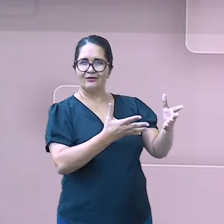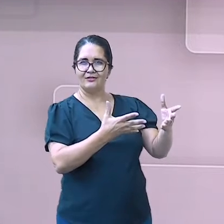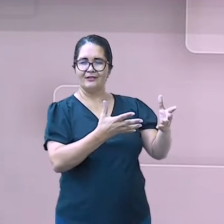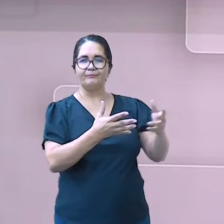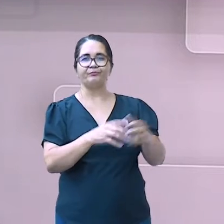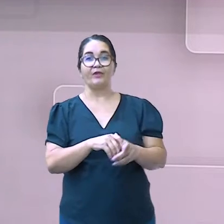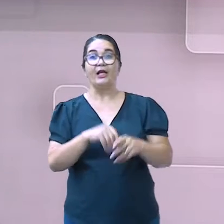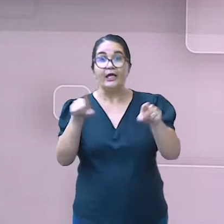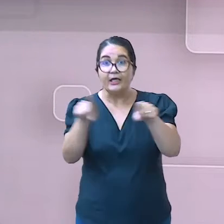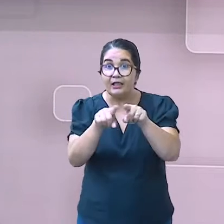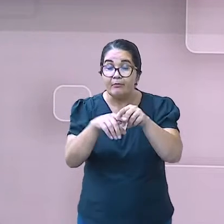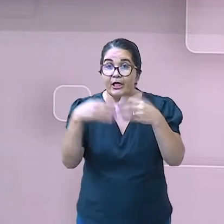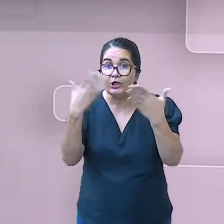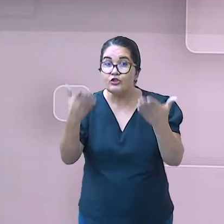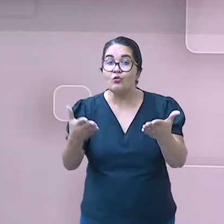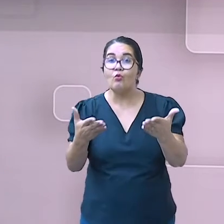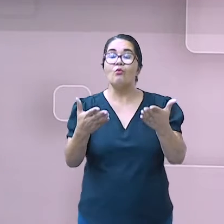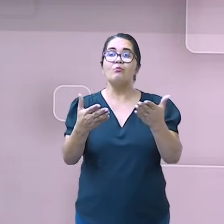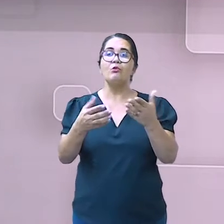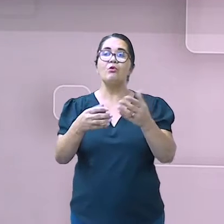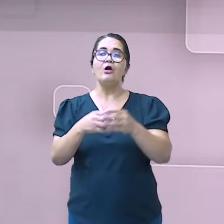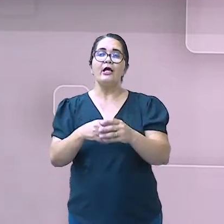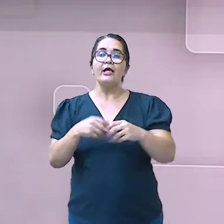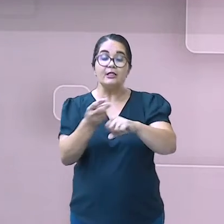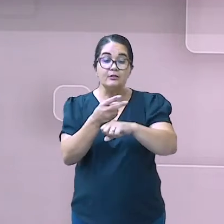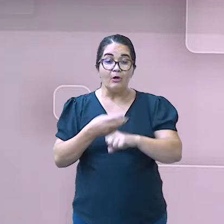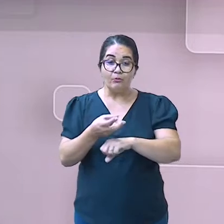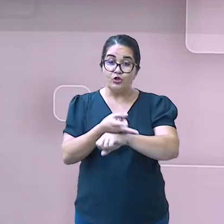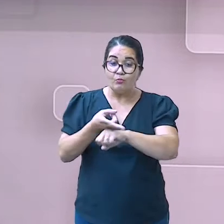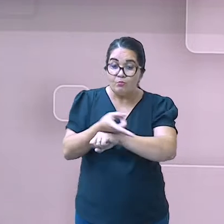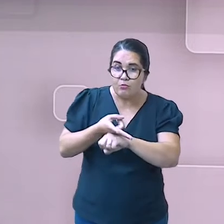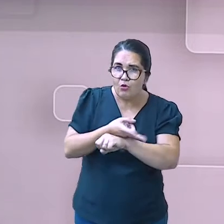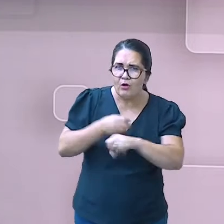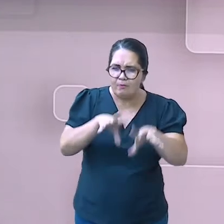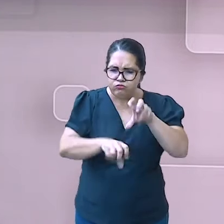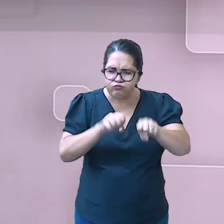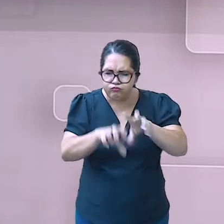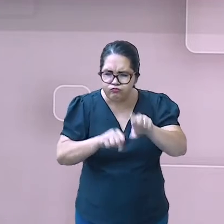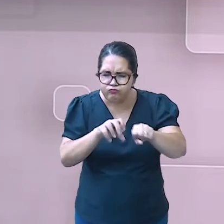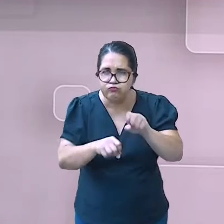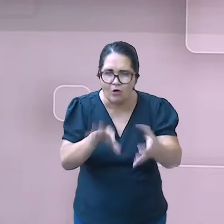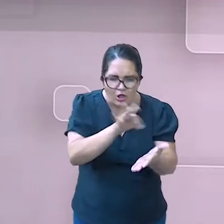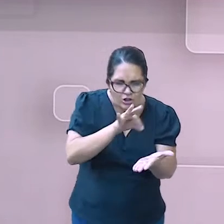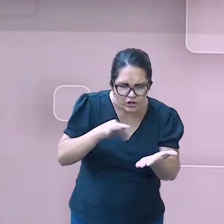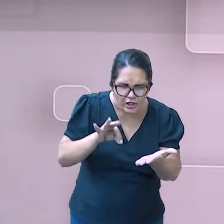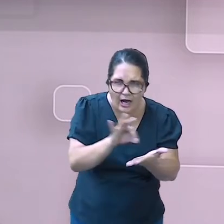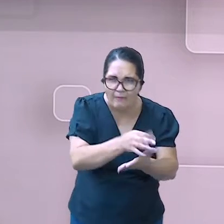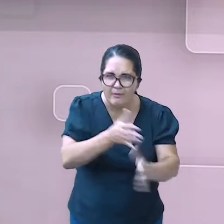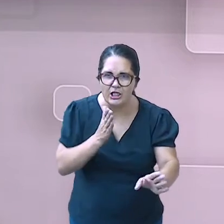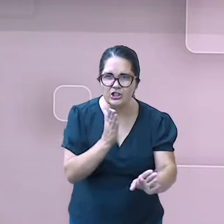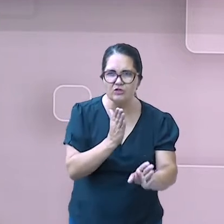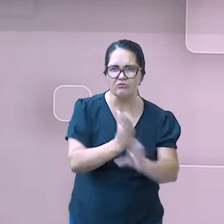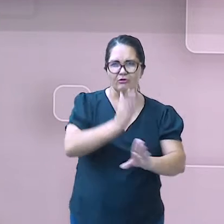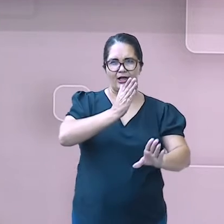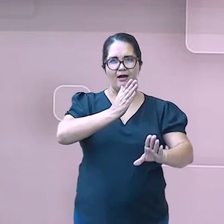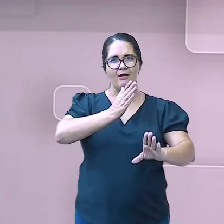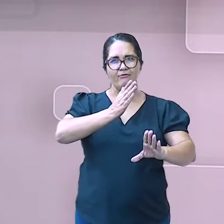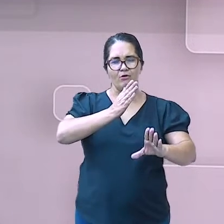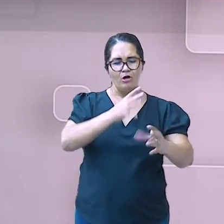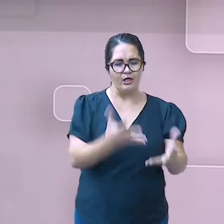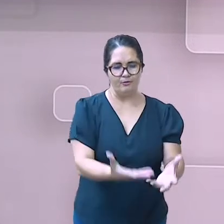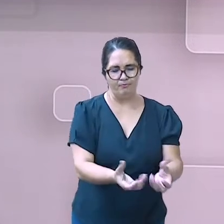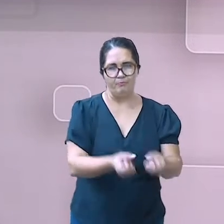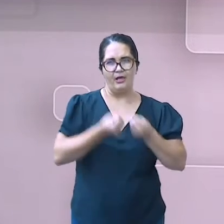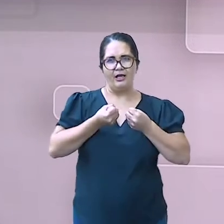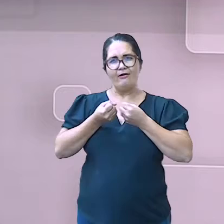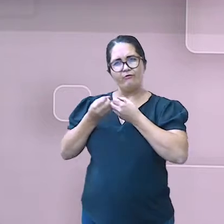perceberam que eles podiam ir entrando mais para dentro do nosso país, desbravando,